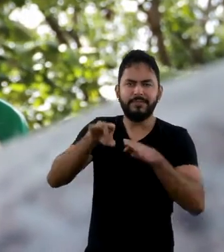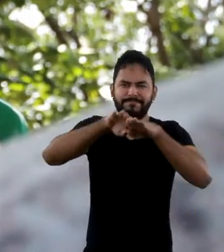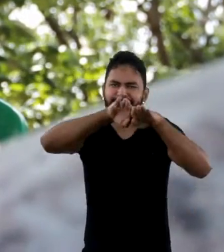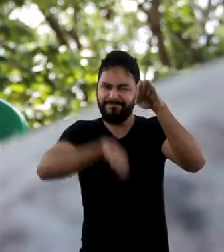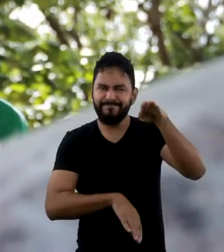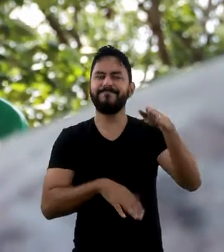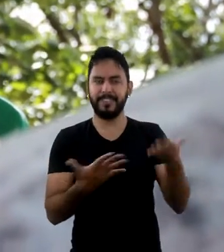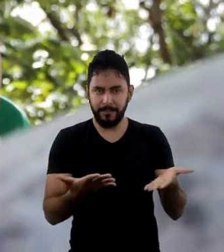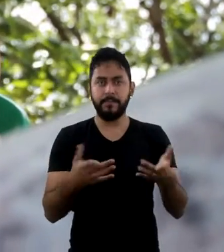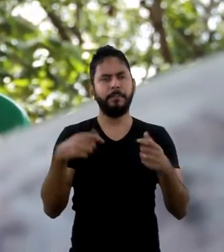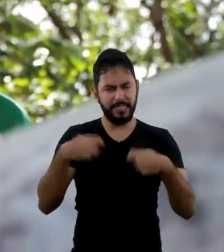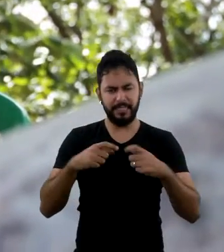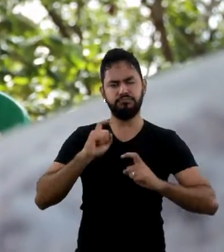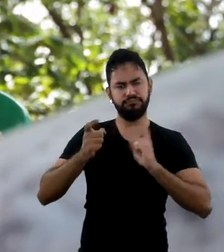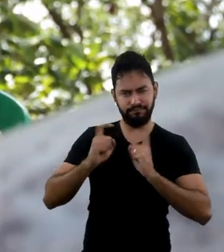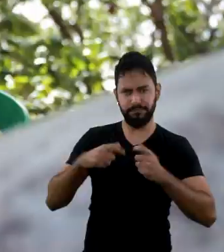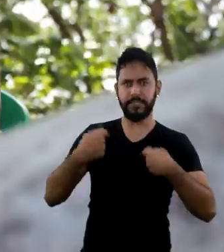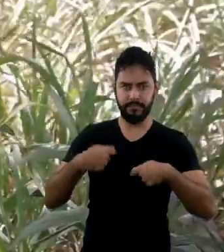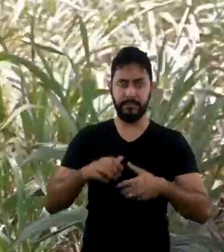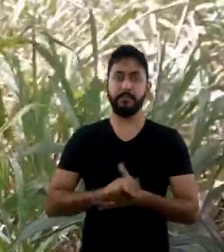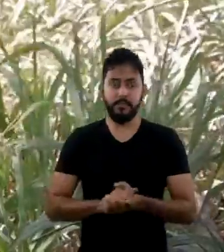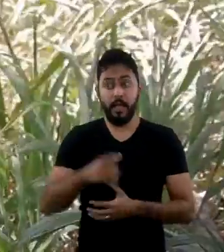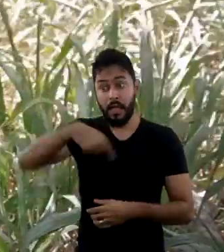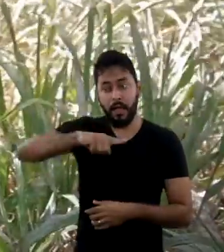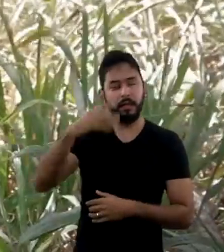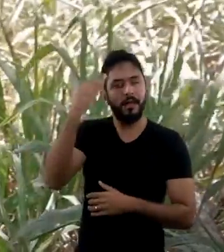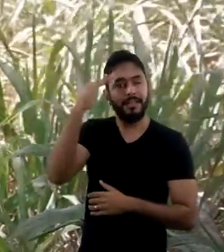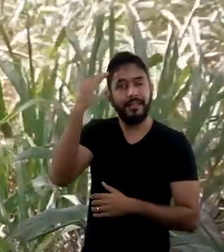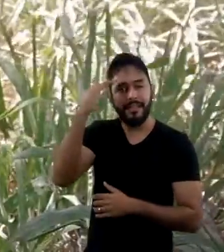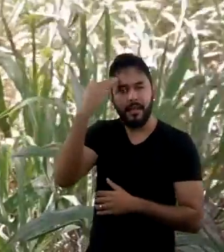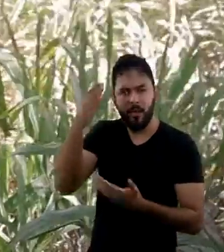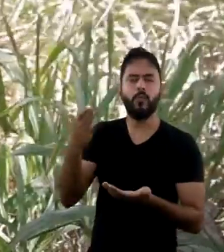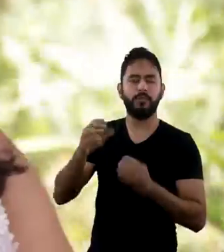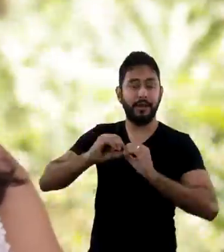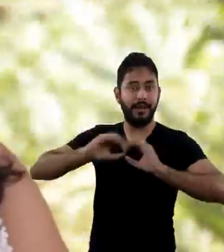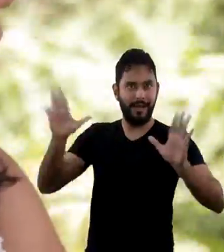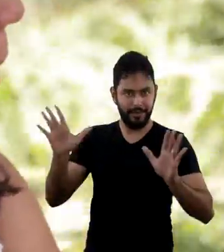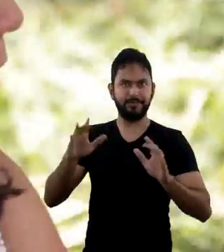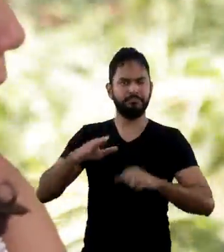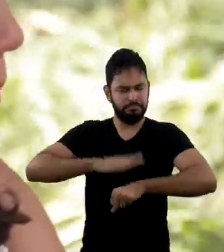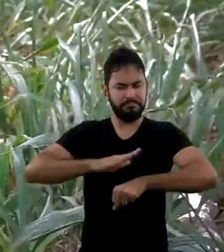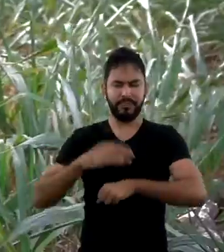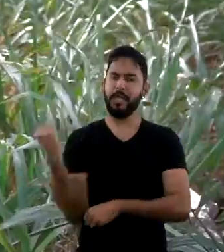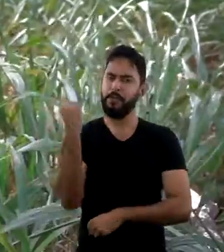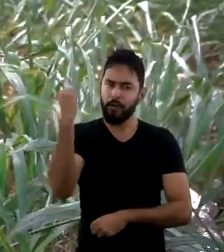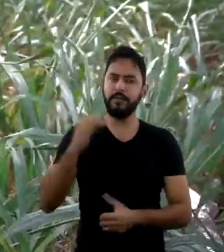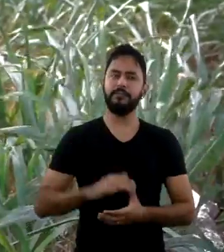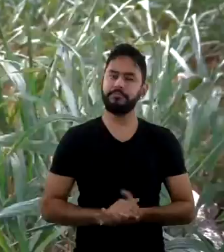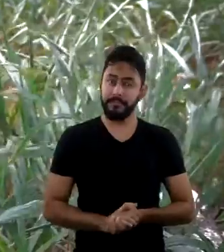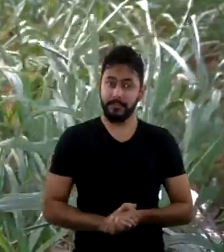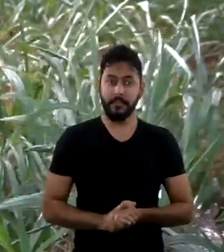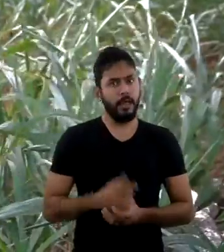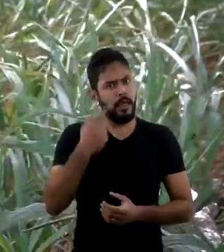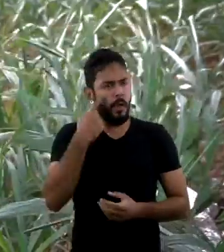havia desigualdade e que de fato isso precisava ser discutido. Isso fez eles entenderem muitas coisas e foi um momento muito importante. Eu percebo que a gente